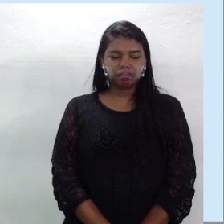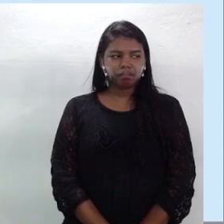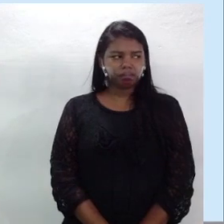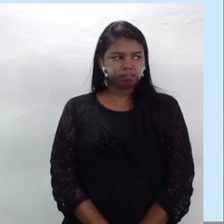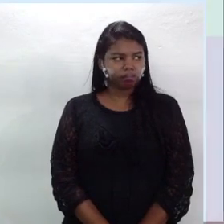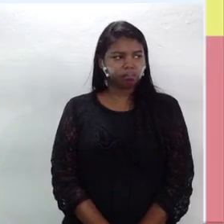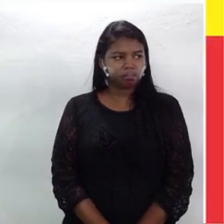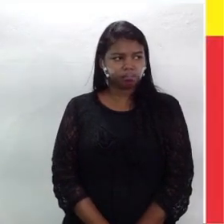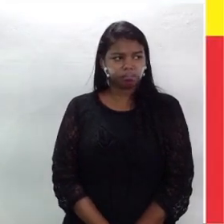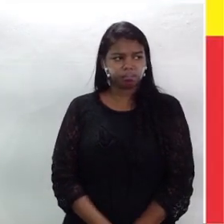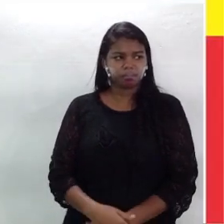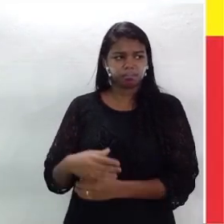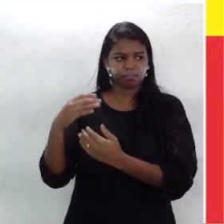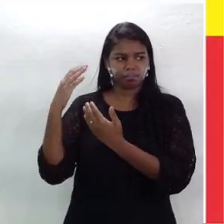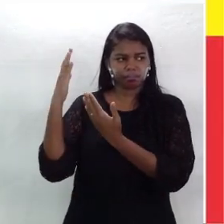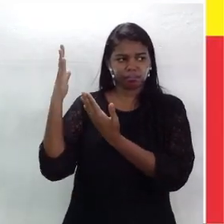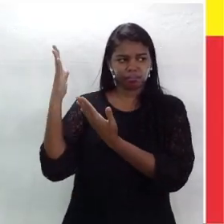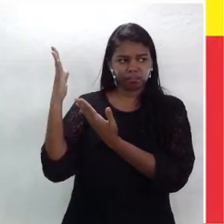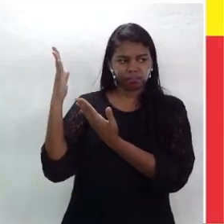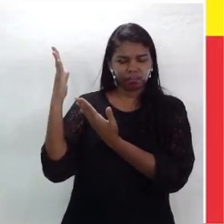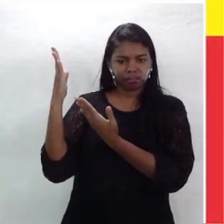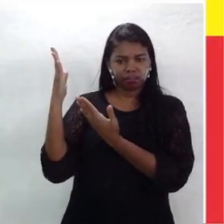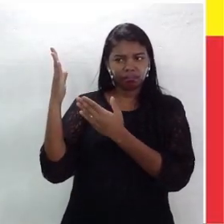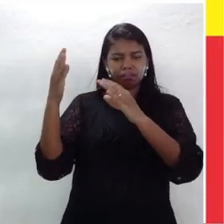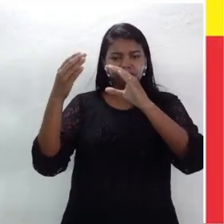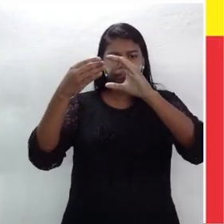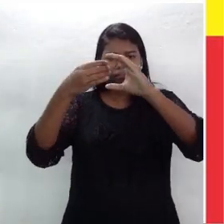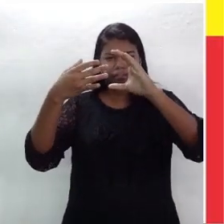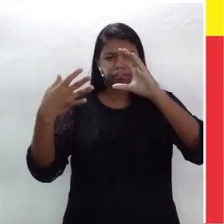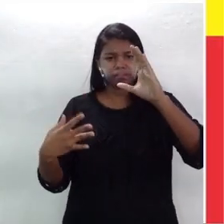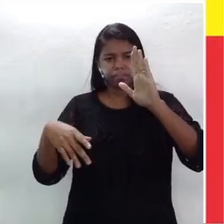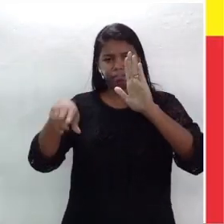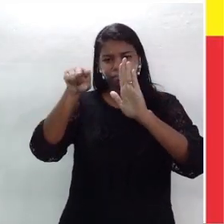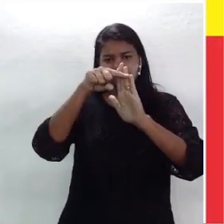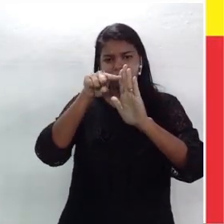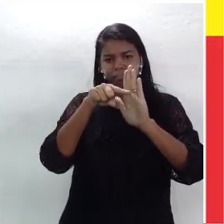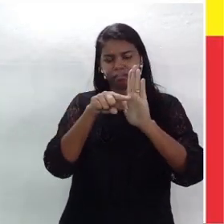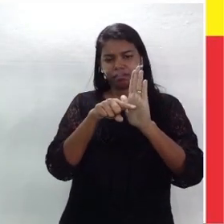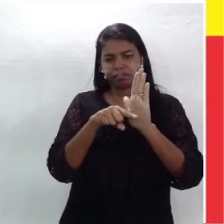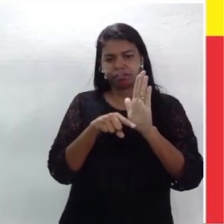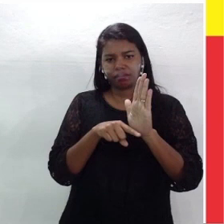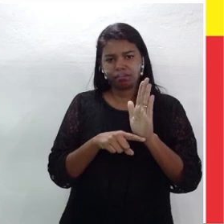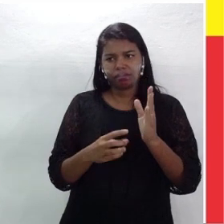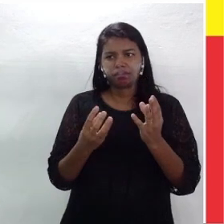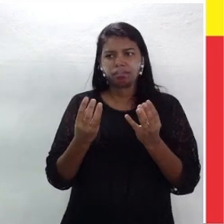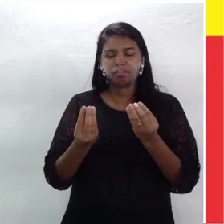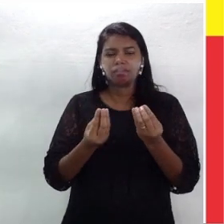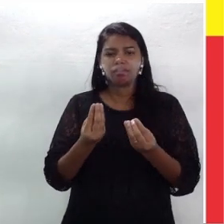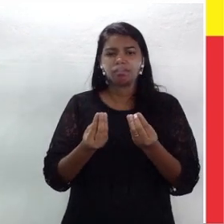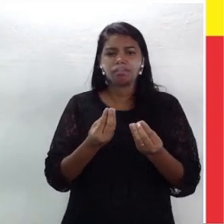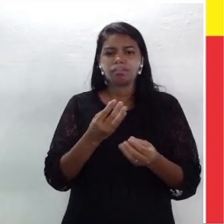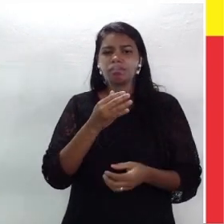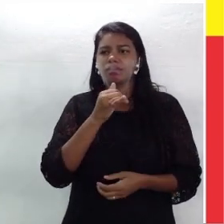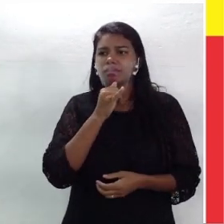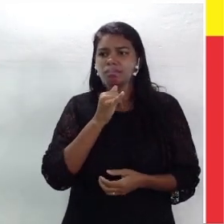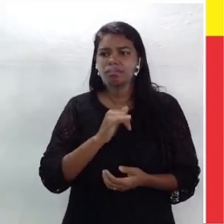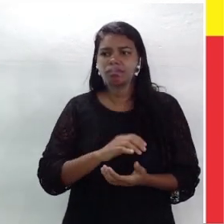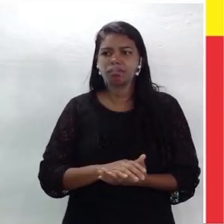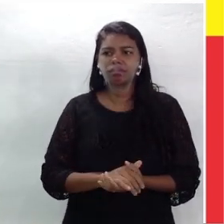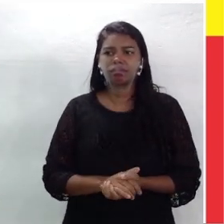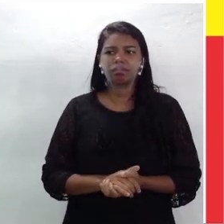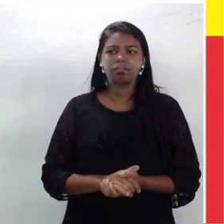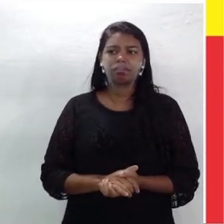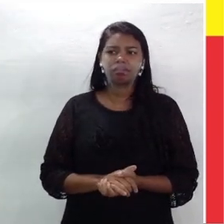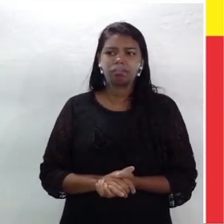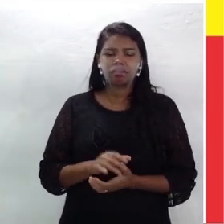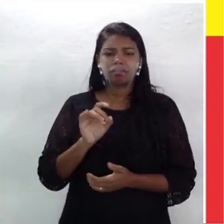Os sólidos geométricos podem ser classificados como: ele pode ser somente